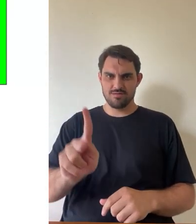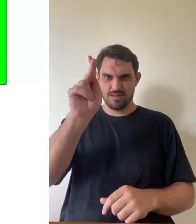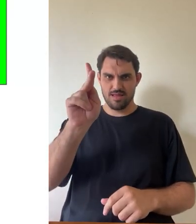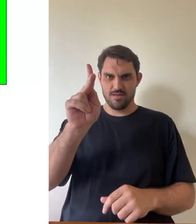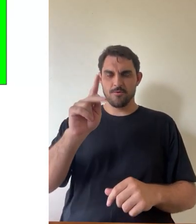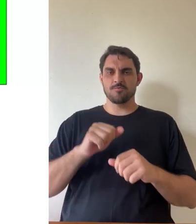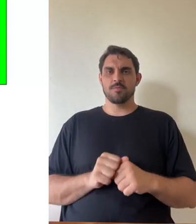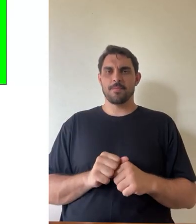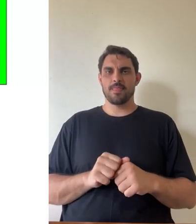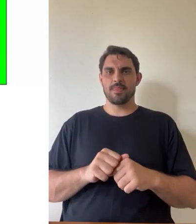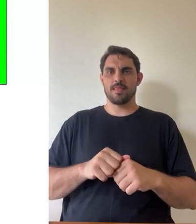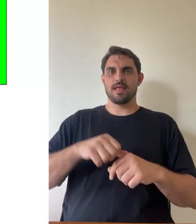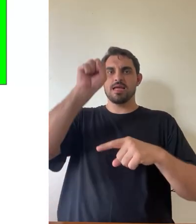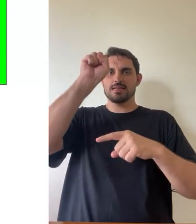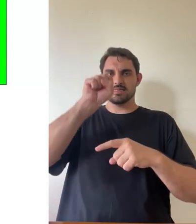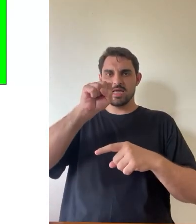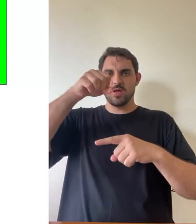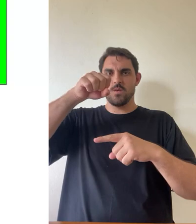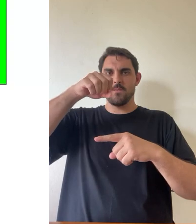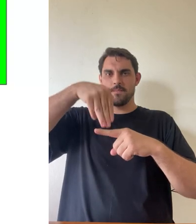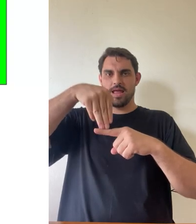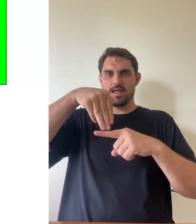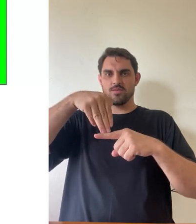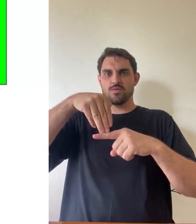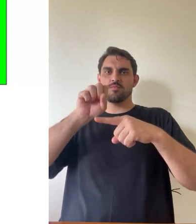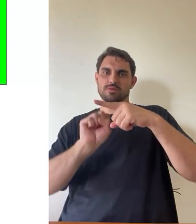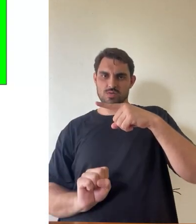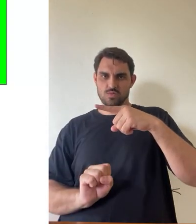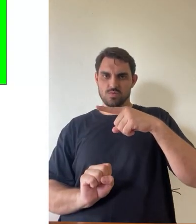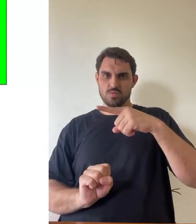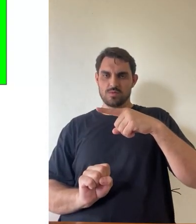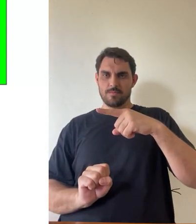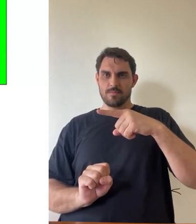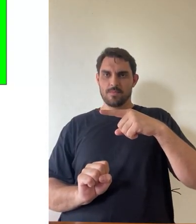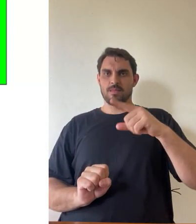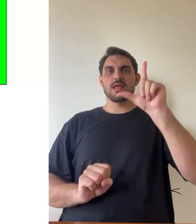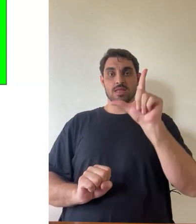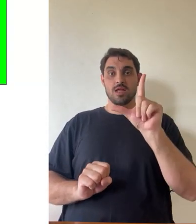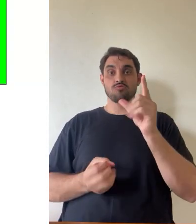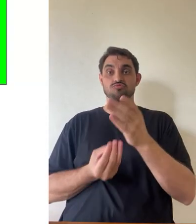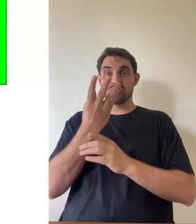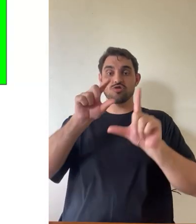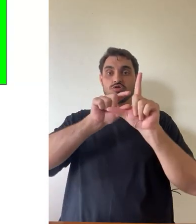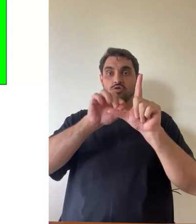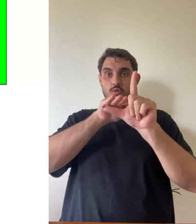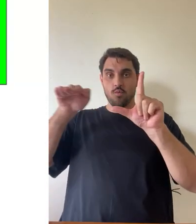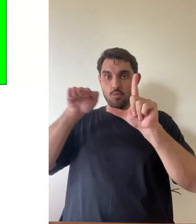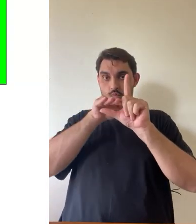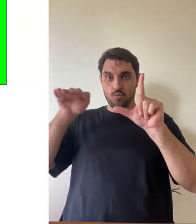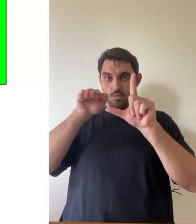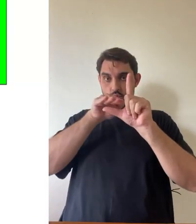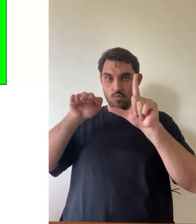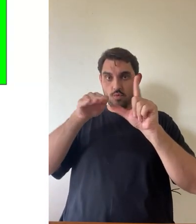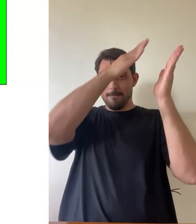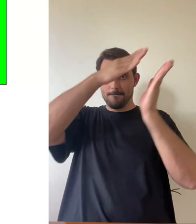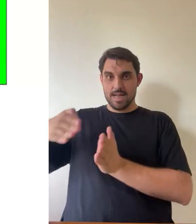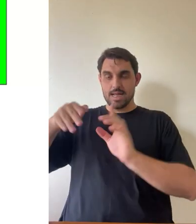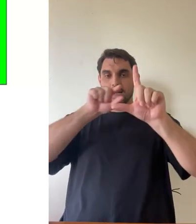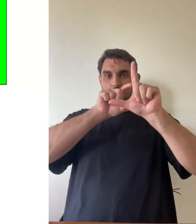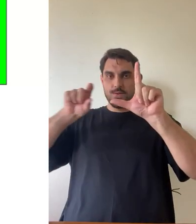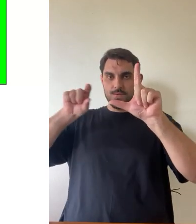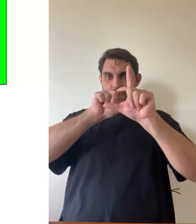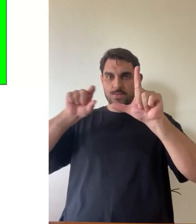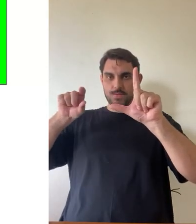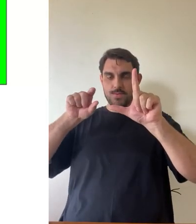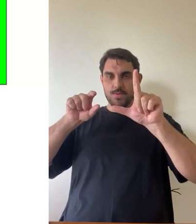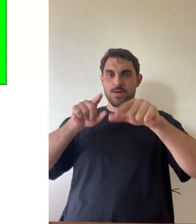por segundo, então basta nós construirmos aqui uma reta paralela ao eixo do tempo, né?